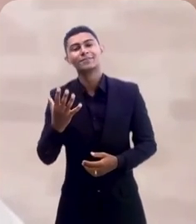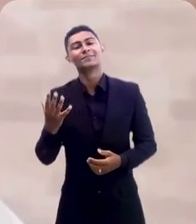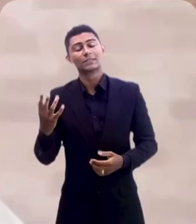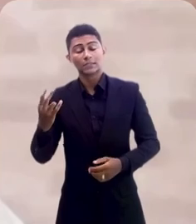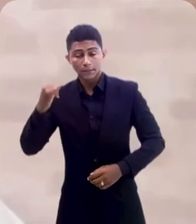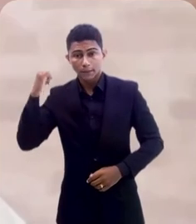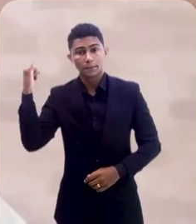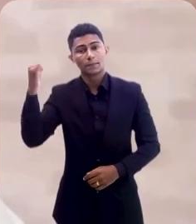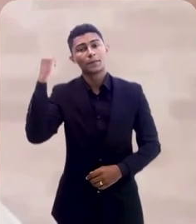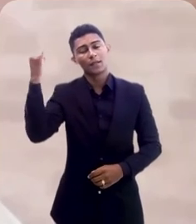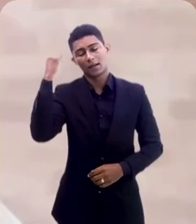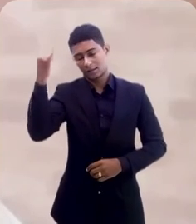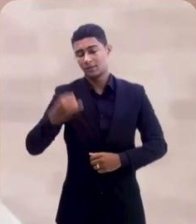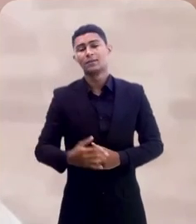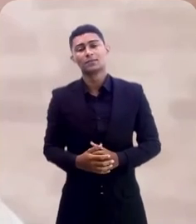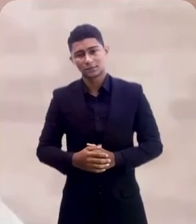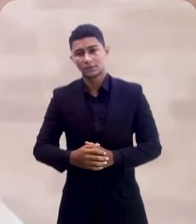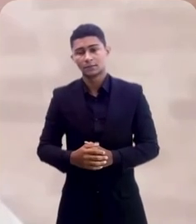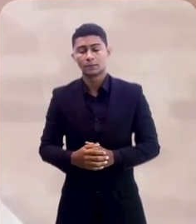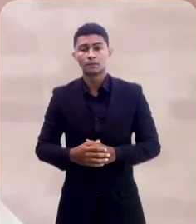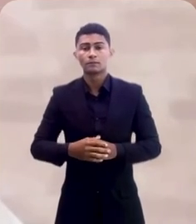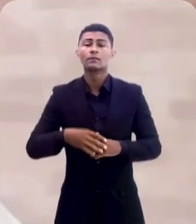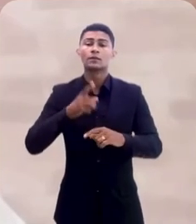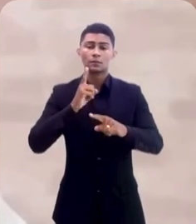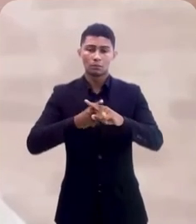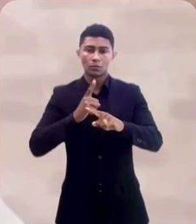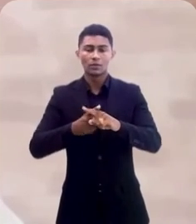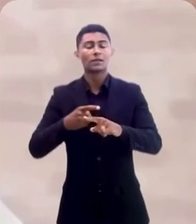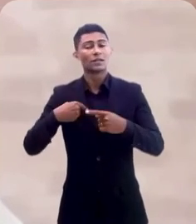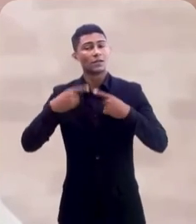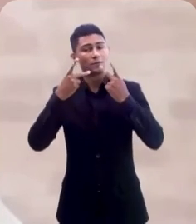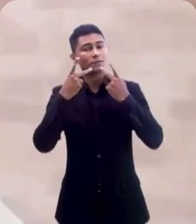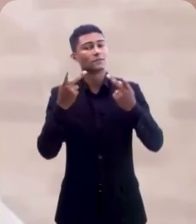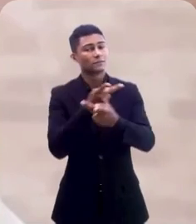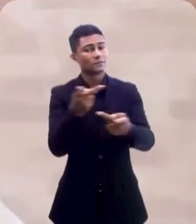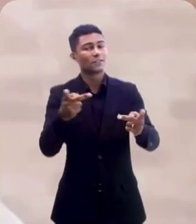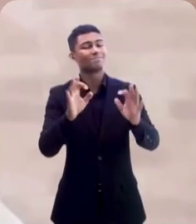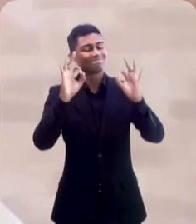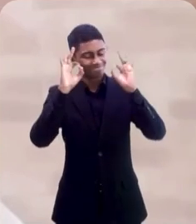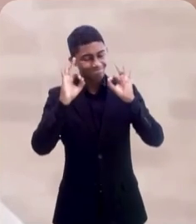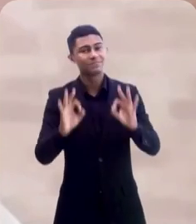é muito importante, porque eu posso afirmar,